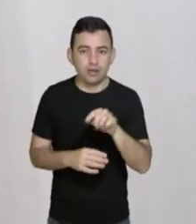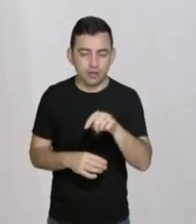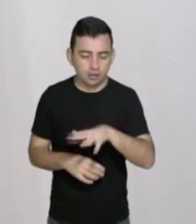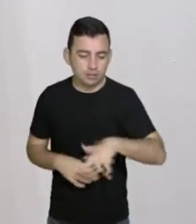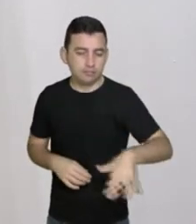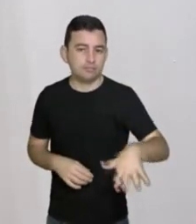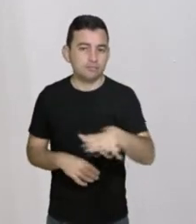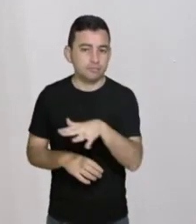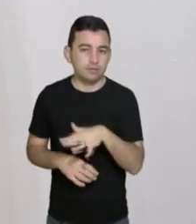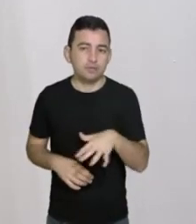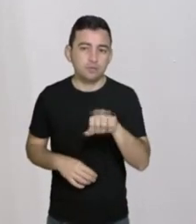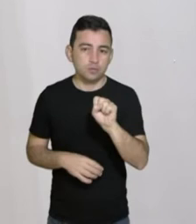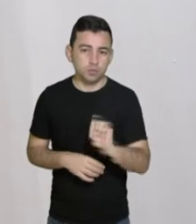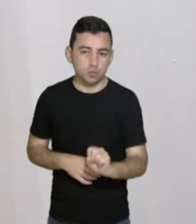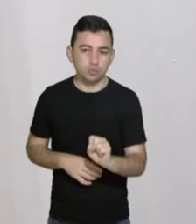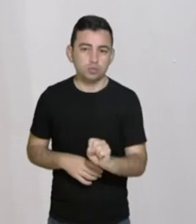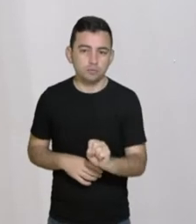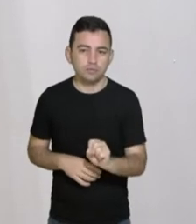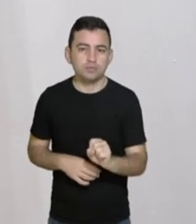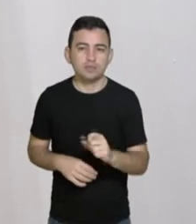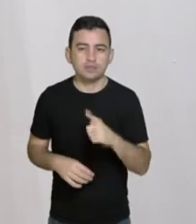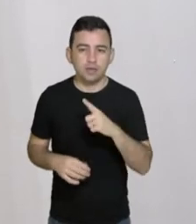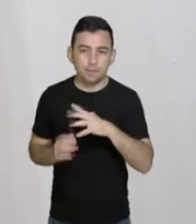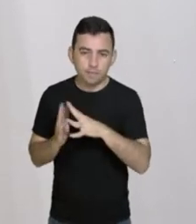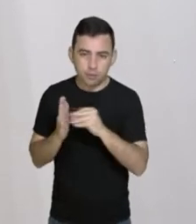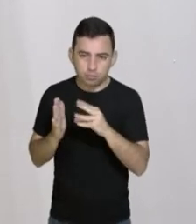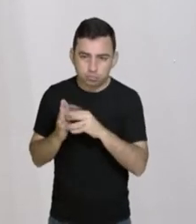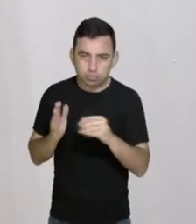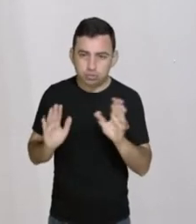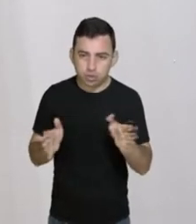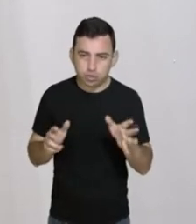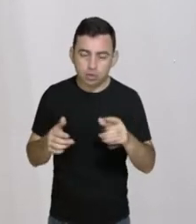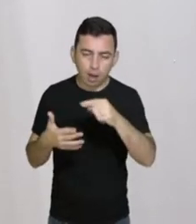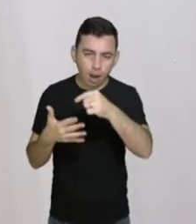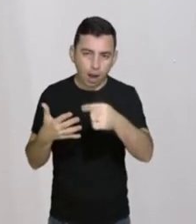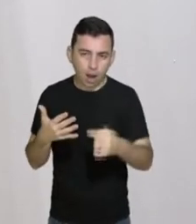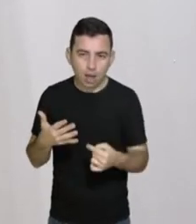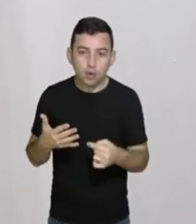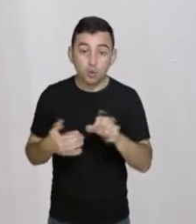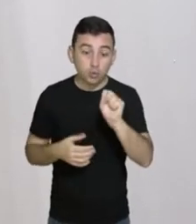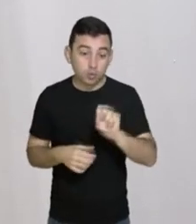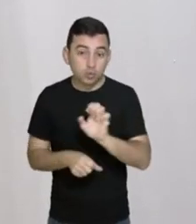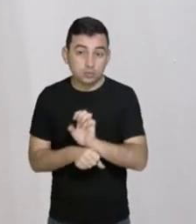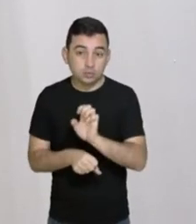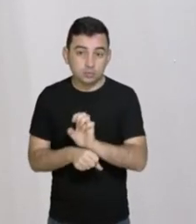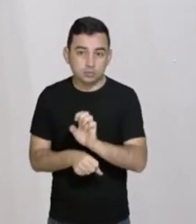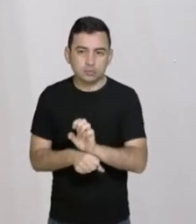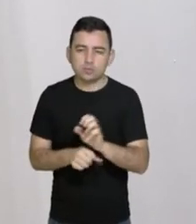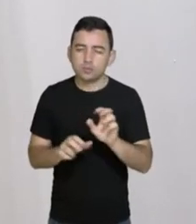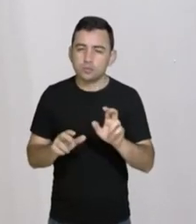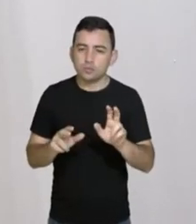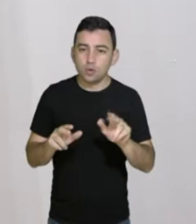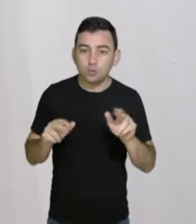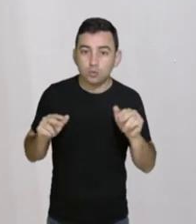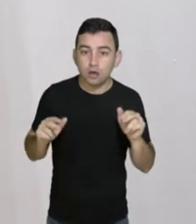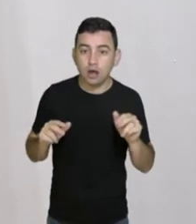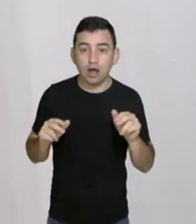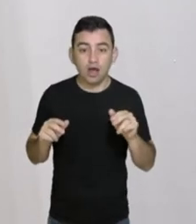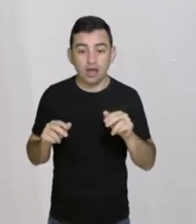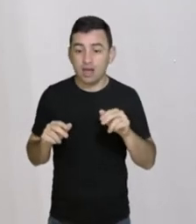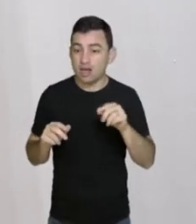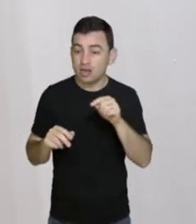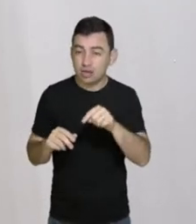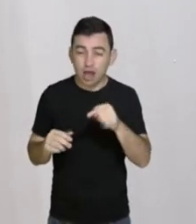modais necessários para o desenvolvimento, felizmente, estão em pauta. E o sul do estado nunca esteve tão pronto para o